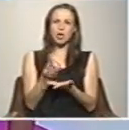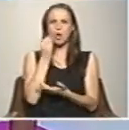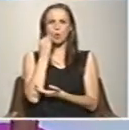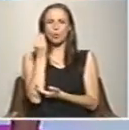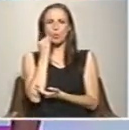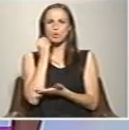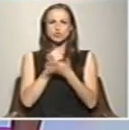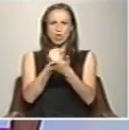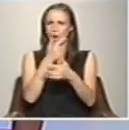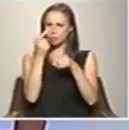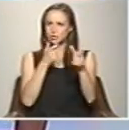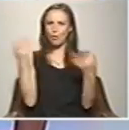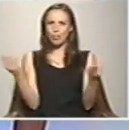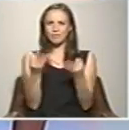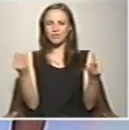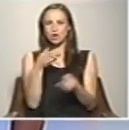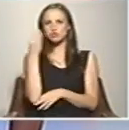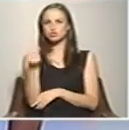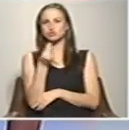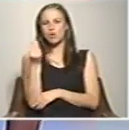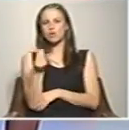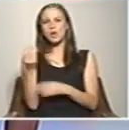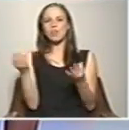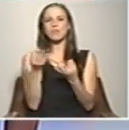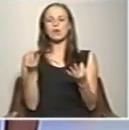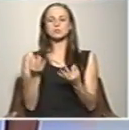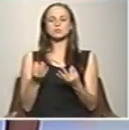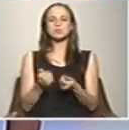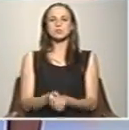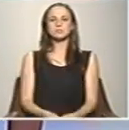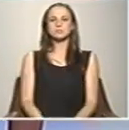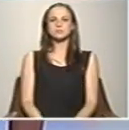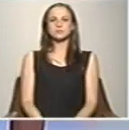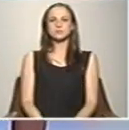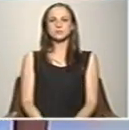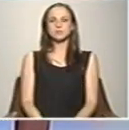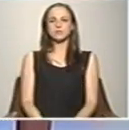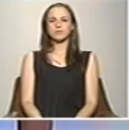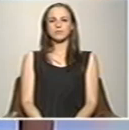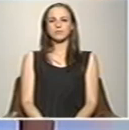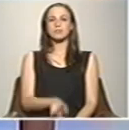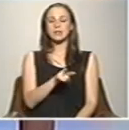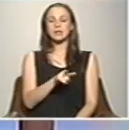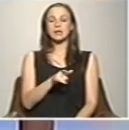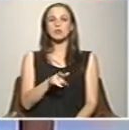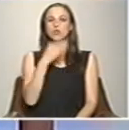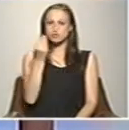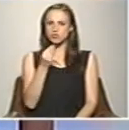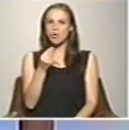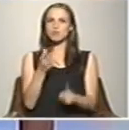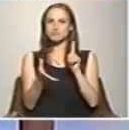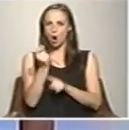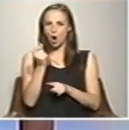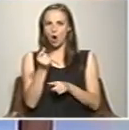Conseguiram ajudar muita gente? Há jovens que depois de terem passado pela Startup Buzz conseguiram montar os seus negócios